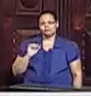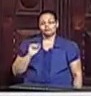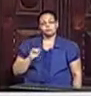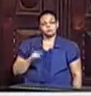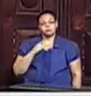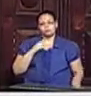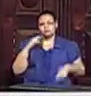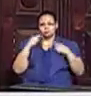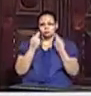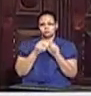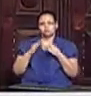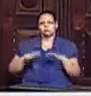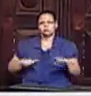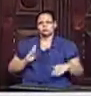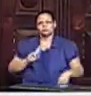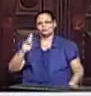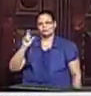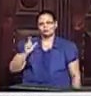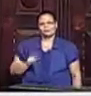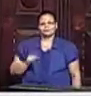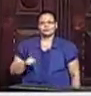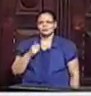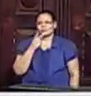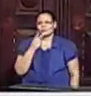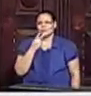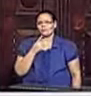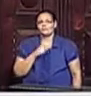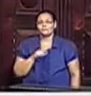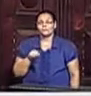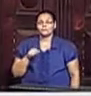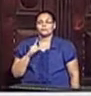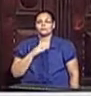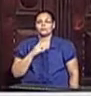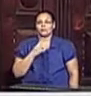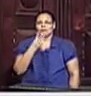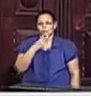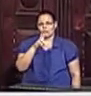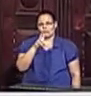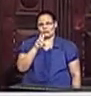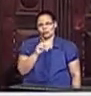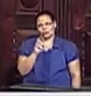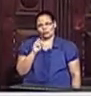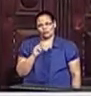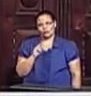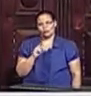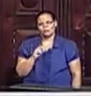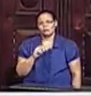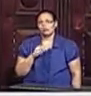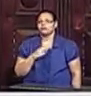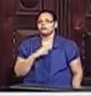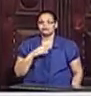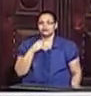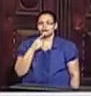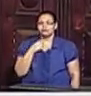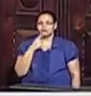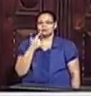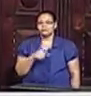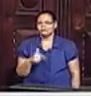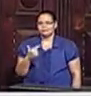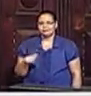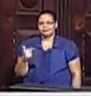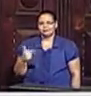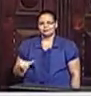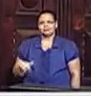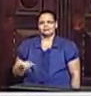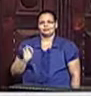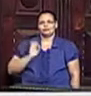audiência pública, que ele tem uma carência mínima de 350 agentes, que ele nunca consegue recompor o seu quadro. O quadro